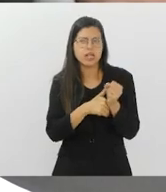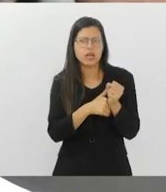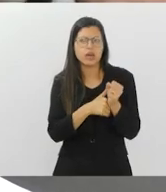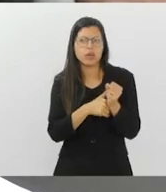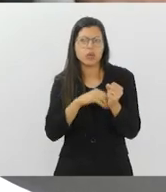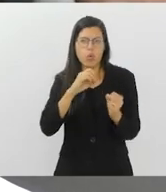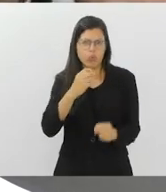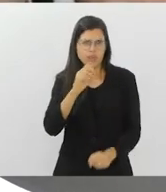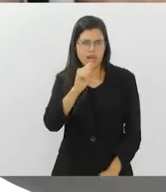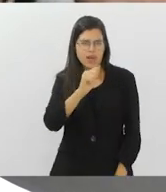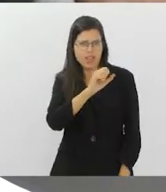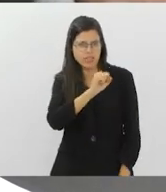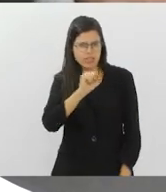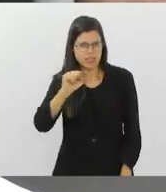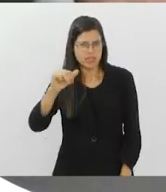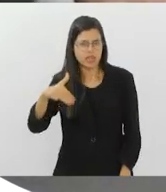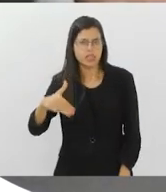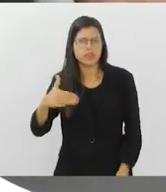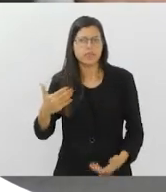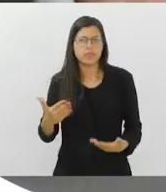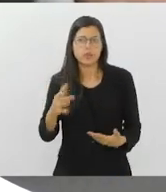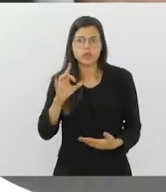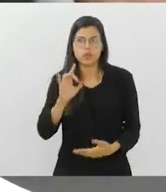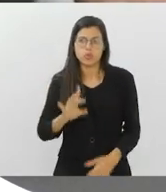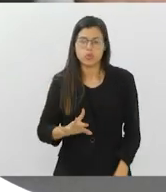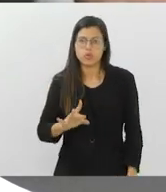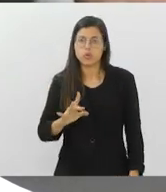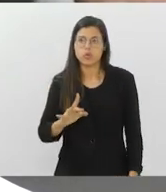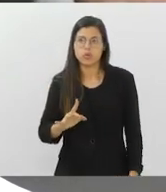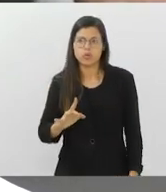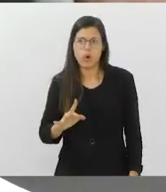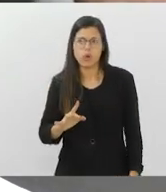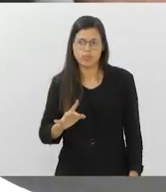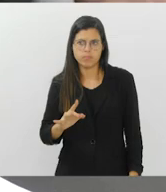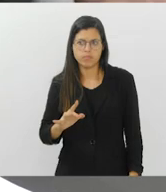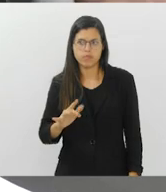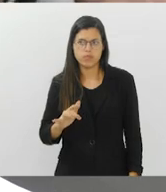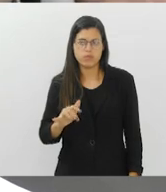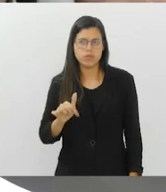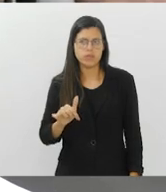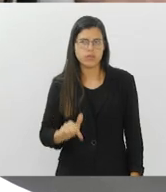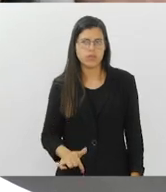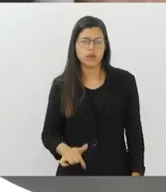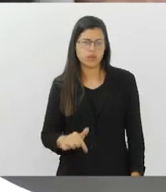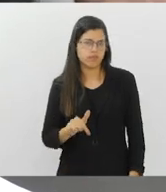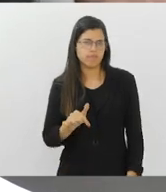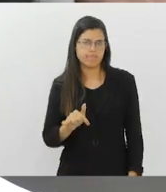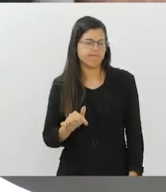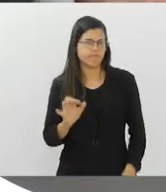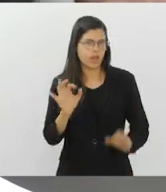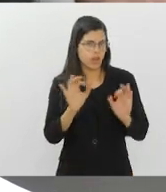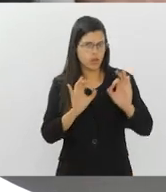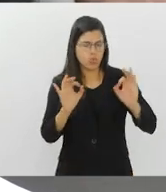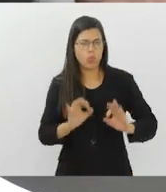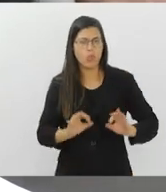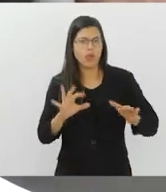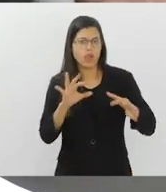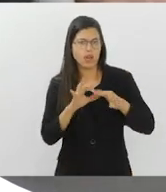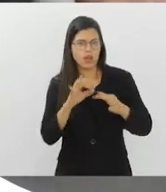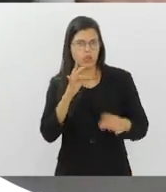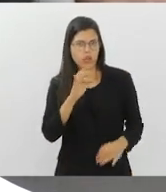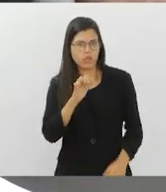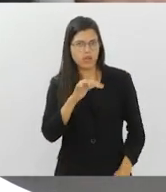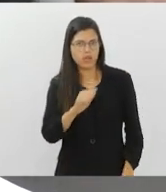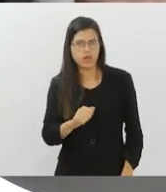de 140 se referiam a empresas da FenaSaúde. Nenhum se refere a